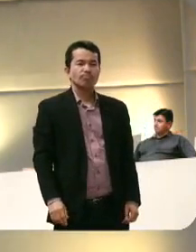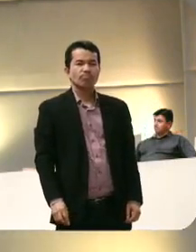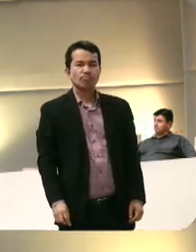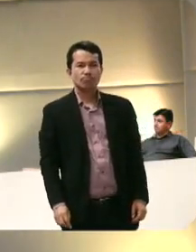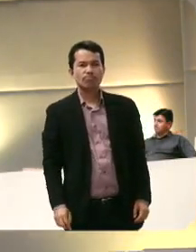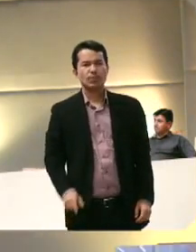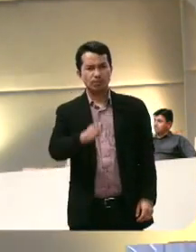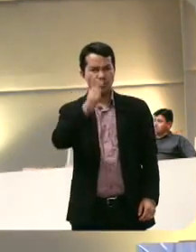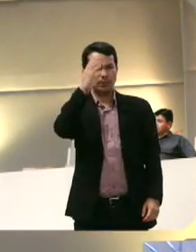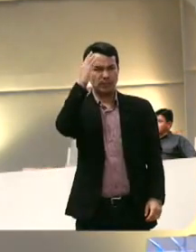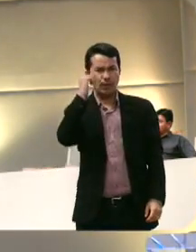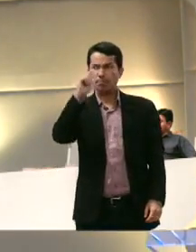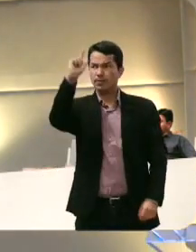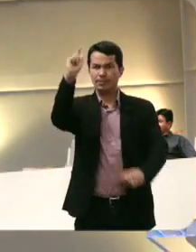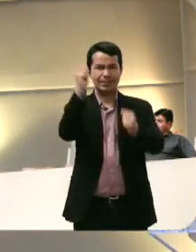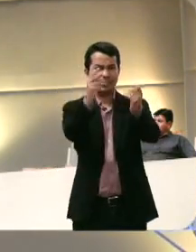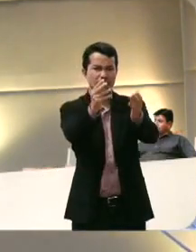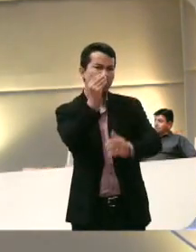O tempo passa.